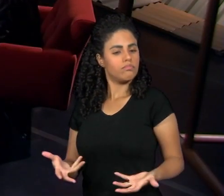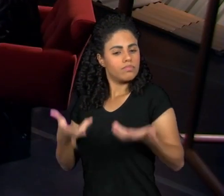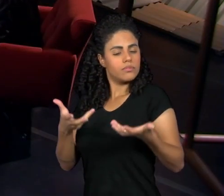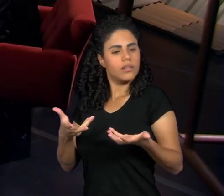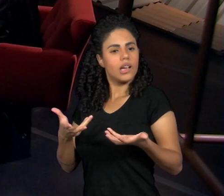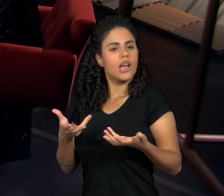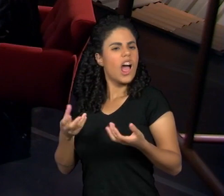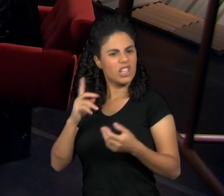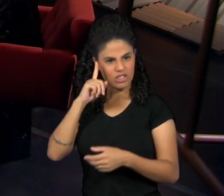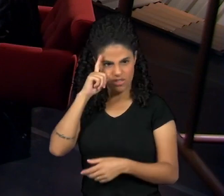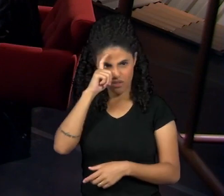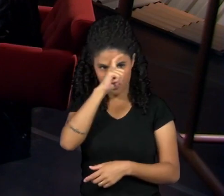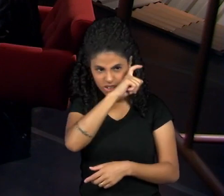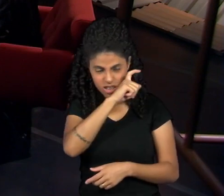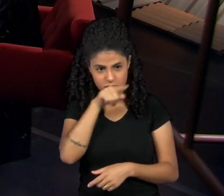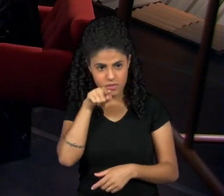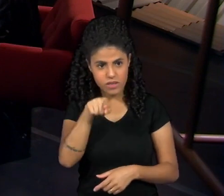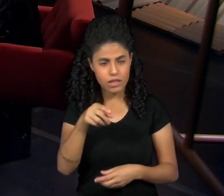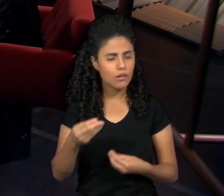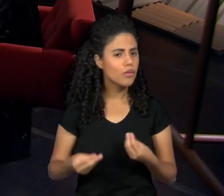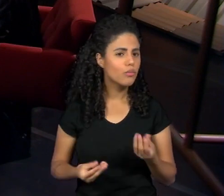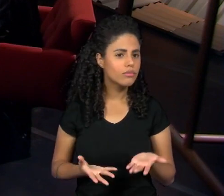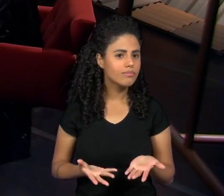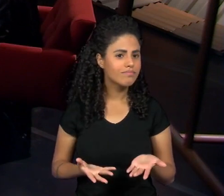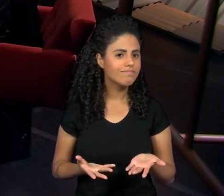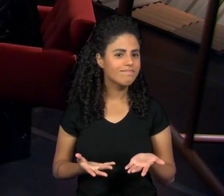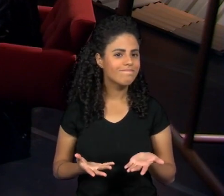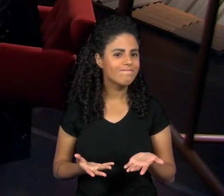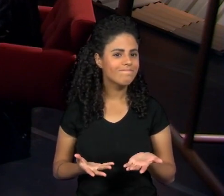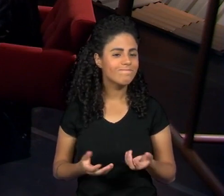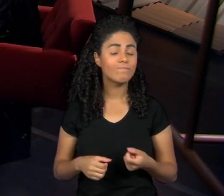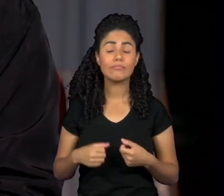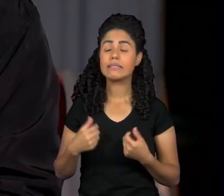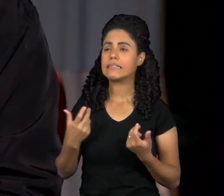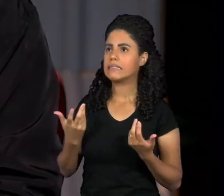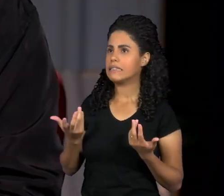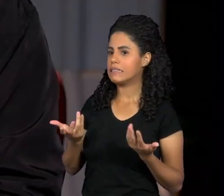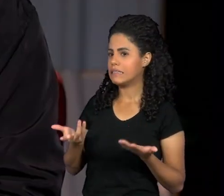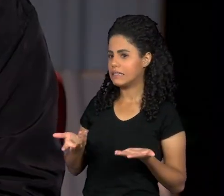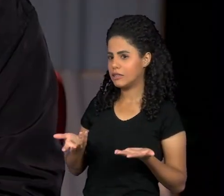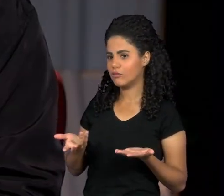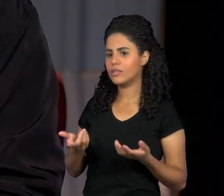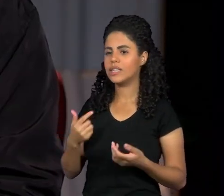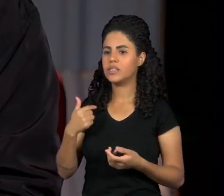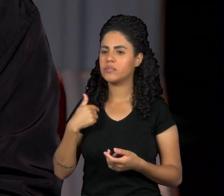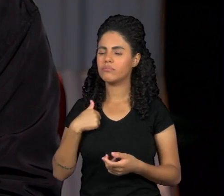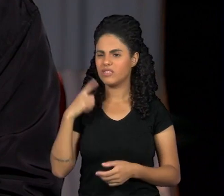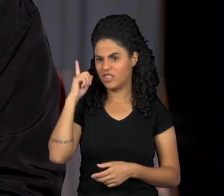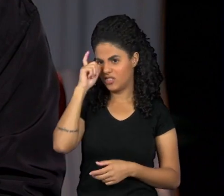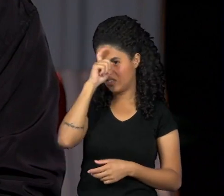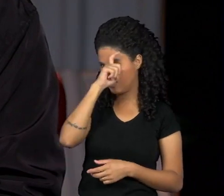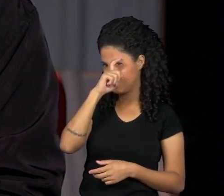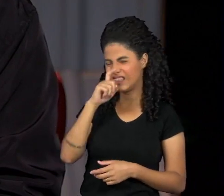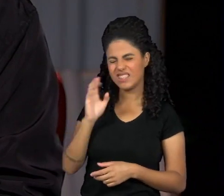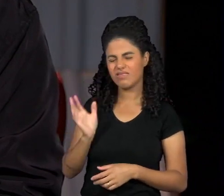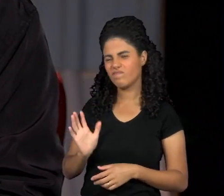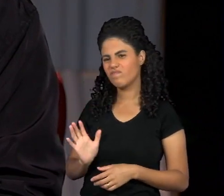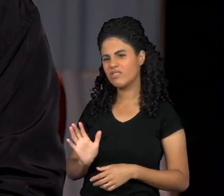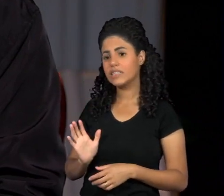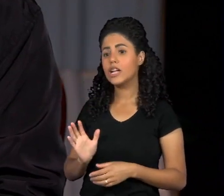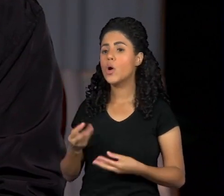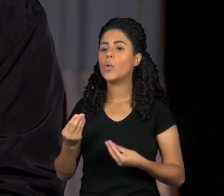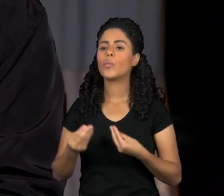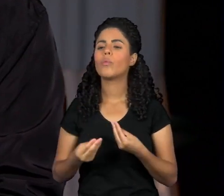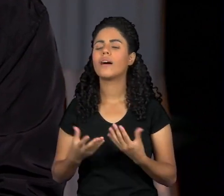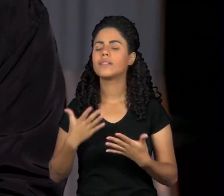coisa difícil para você? Por incrível que pareça, não é difícil. Até